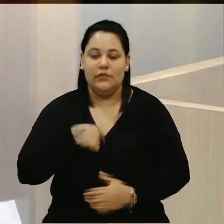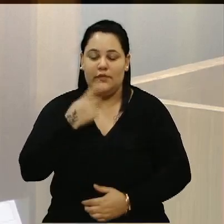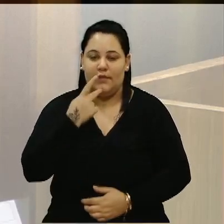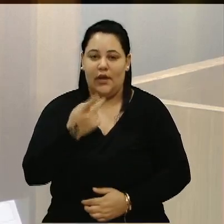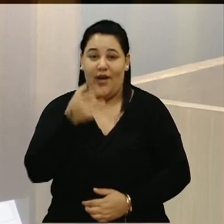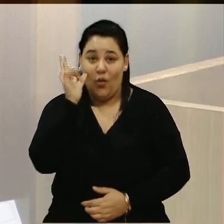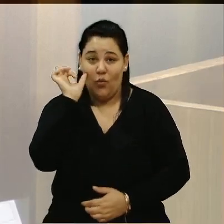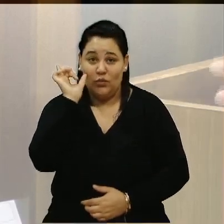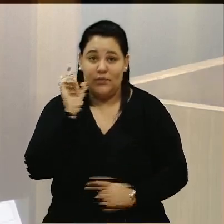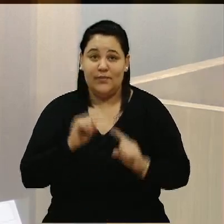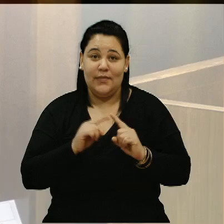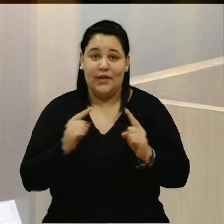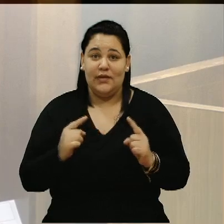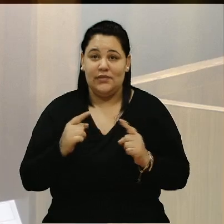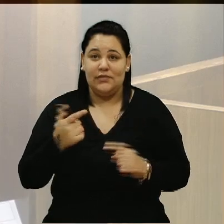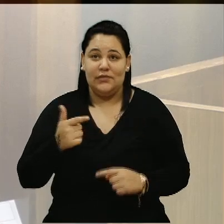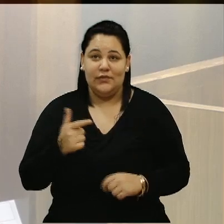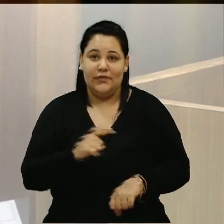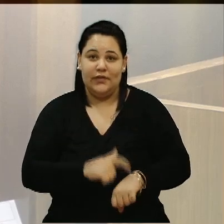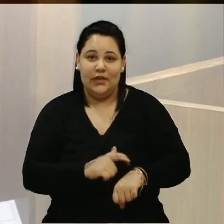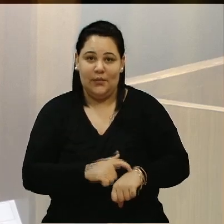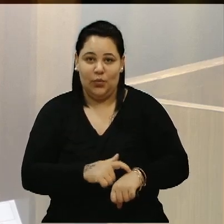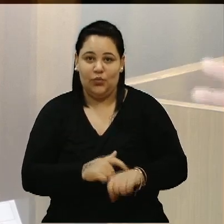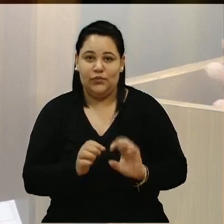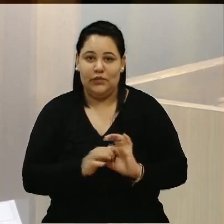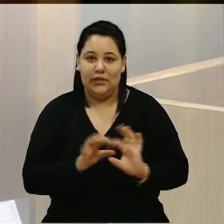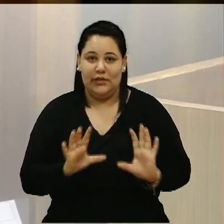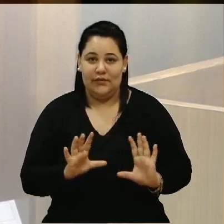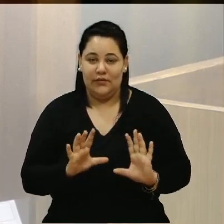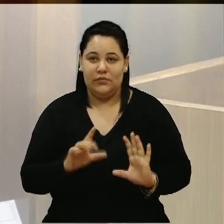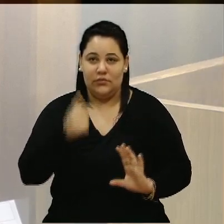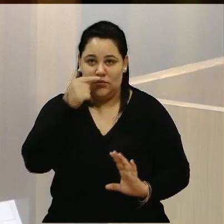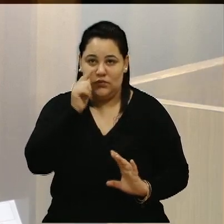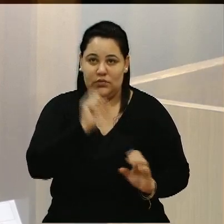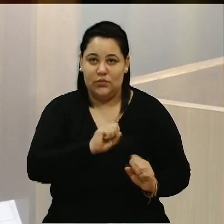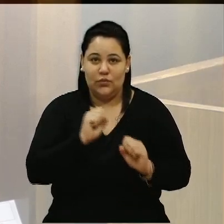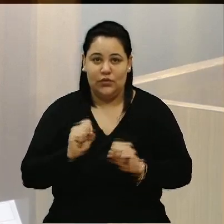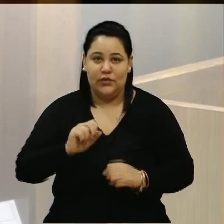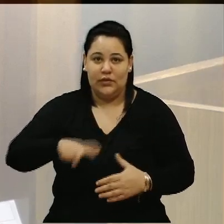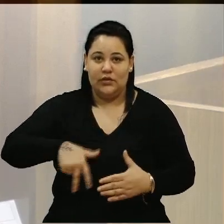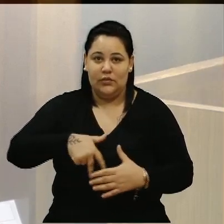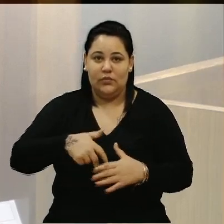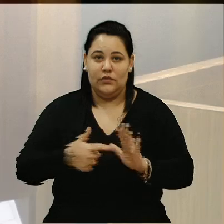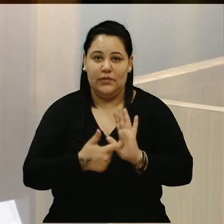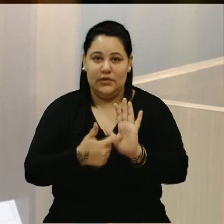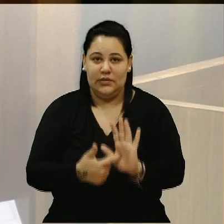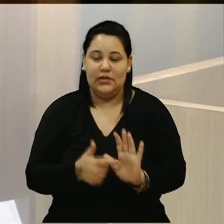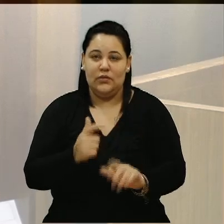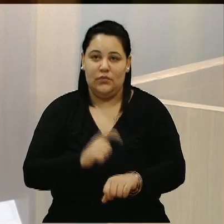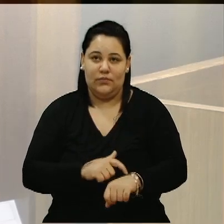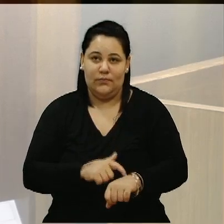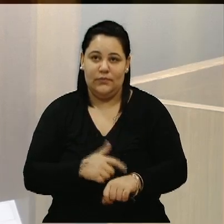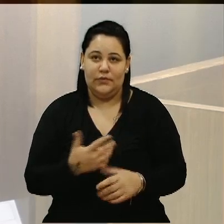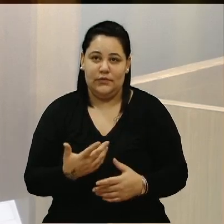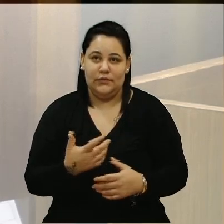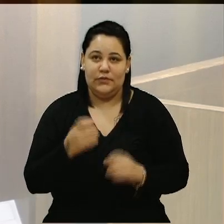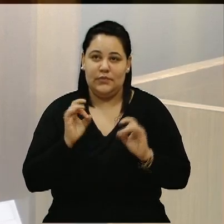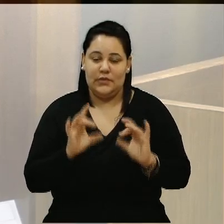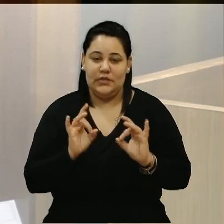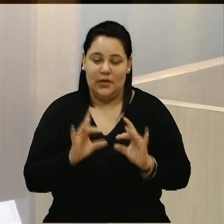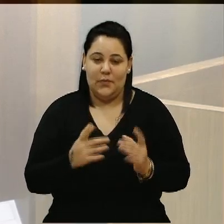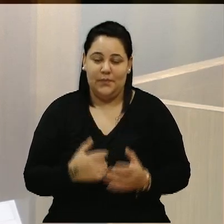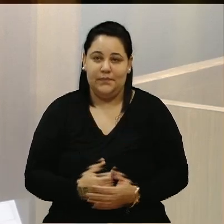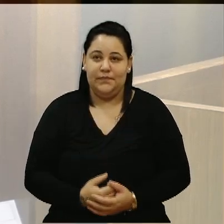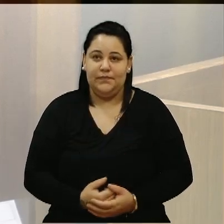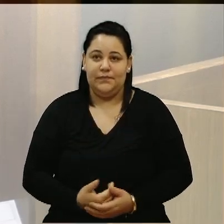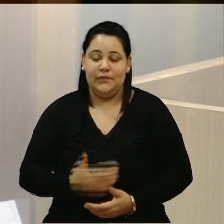mas daí não houve o tempo possível para poder vir aqui apresentar esse momento tão especial